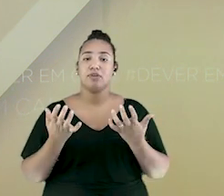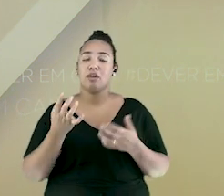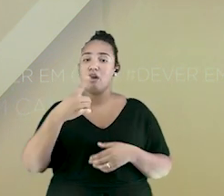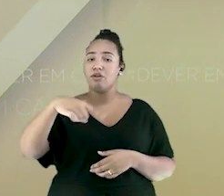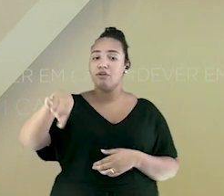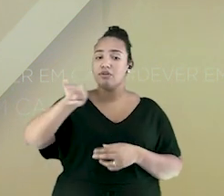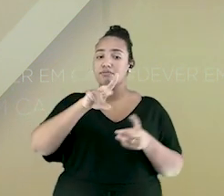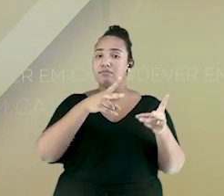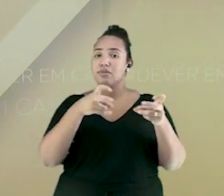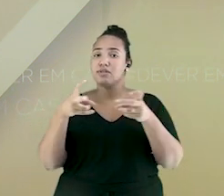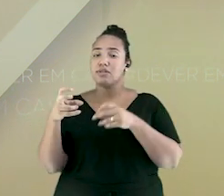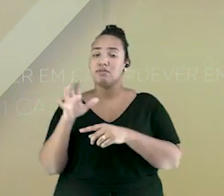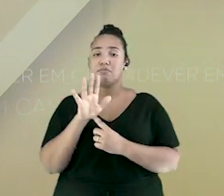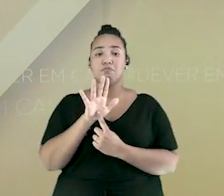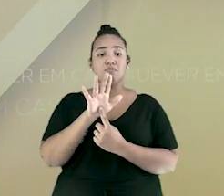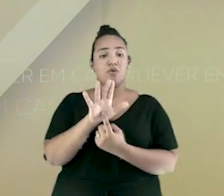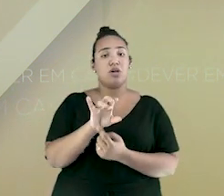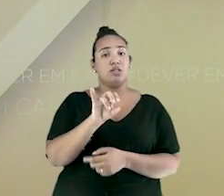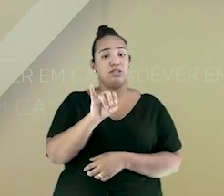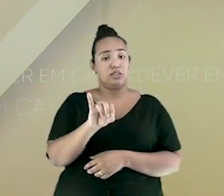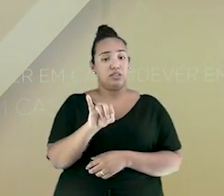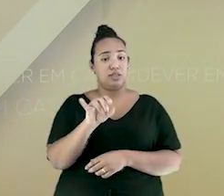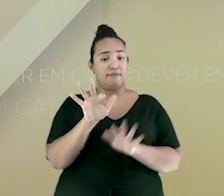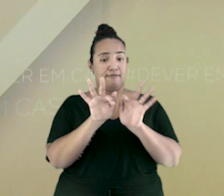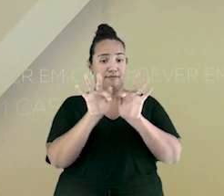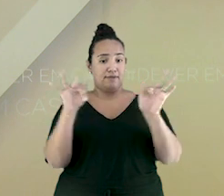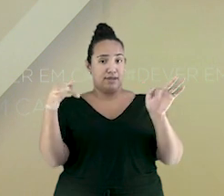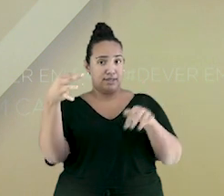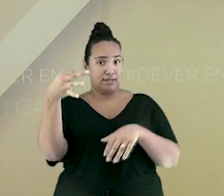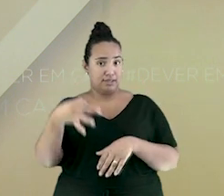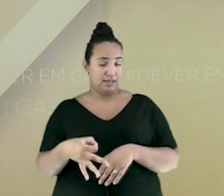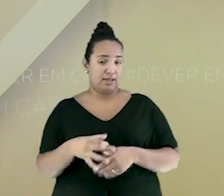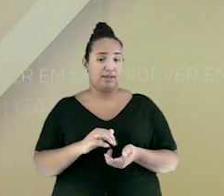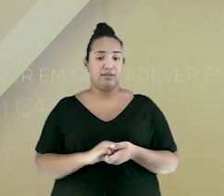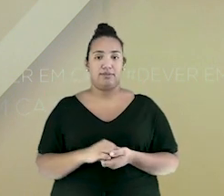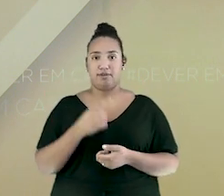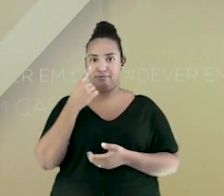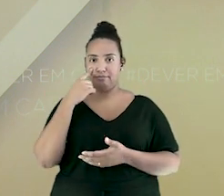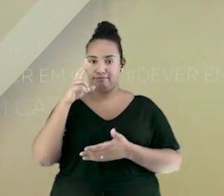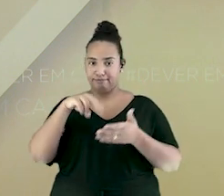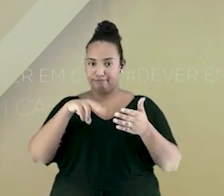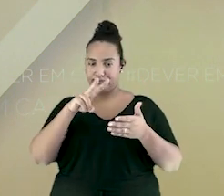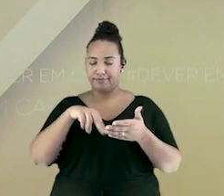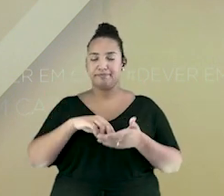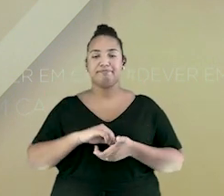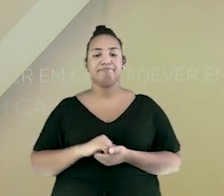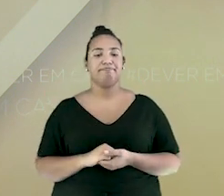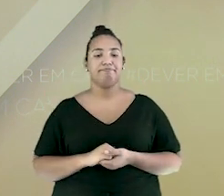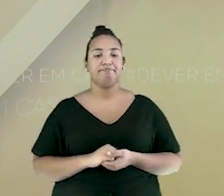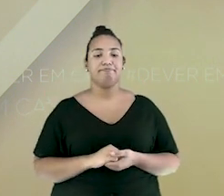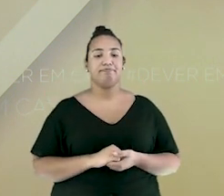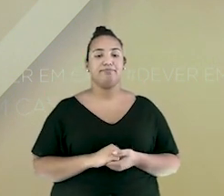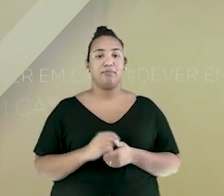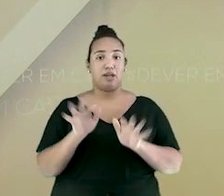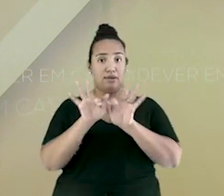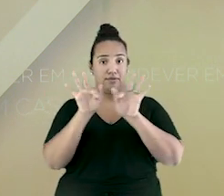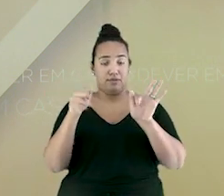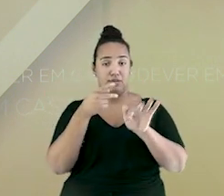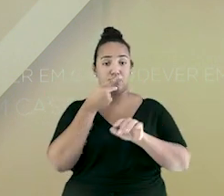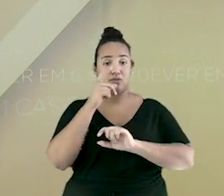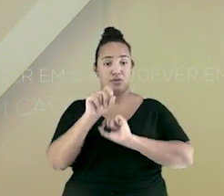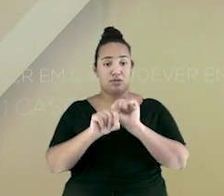Brasil. Quero que você observe e indique se a afirmação está correta. Vamos ler